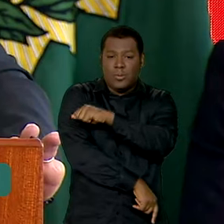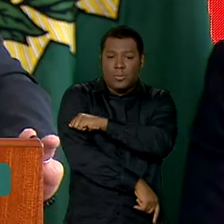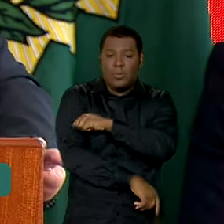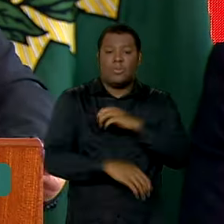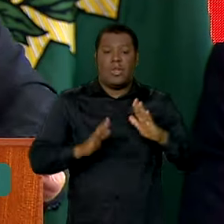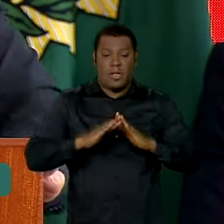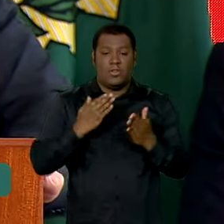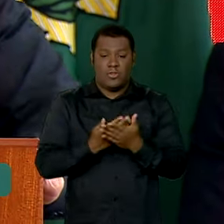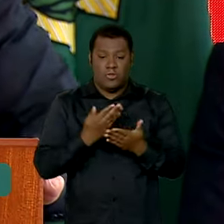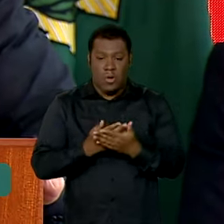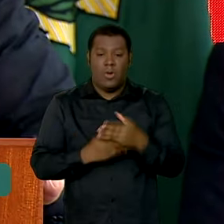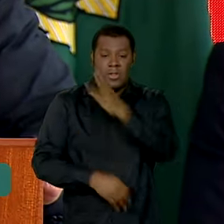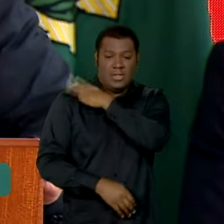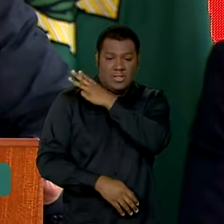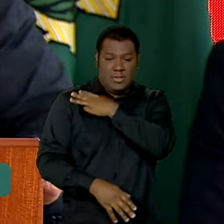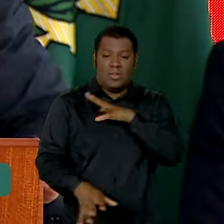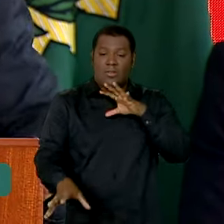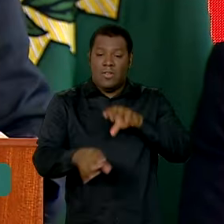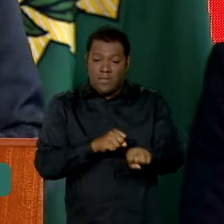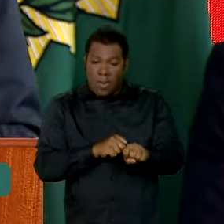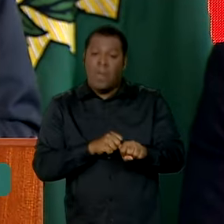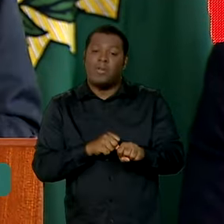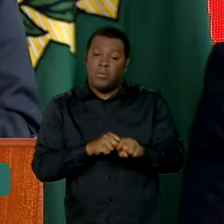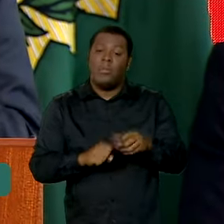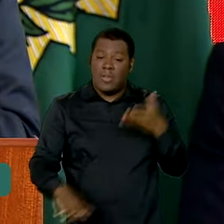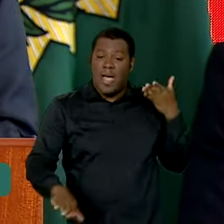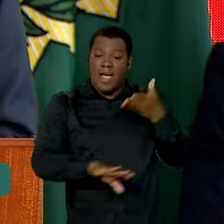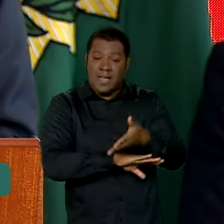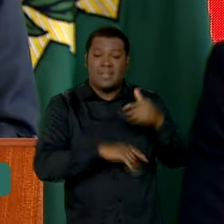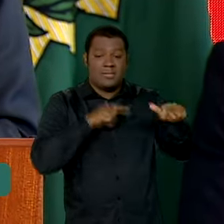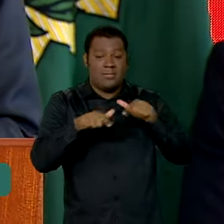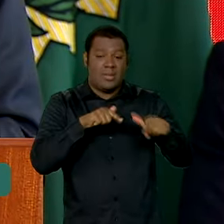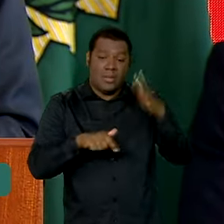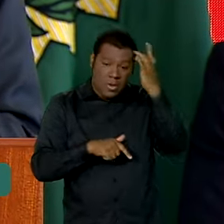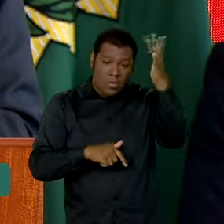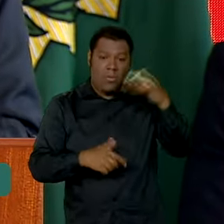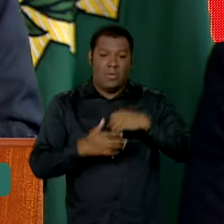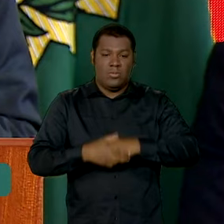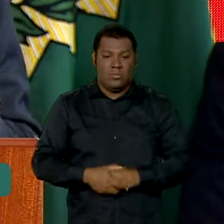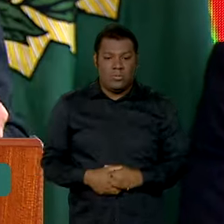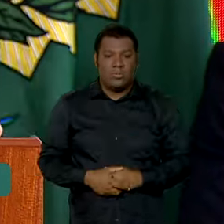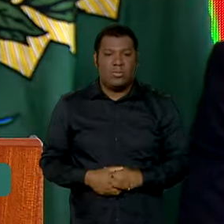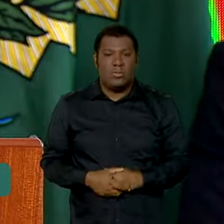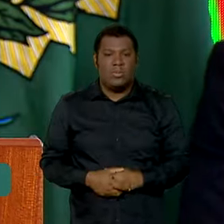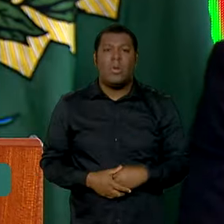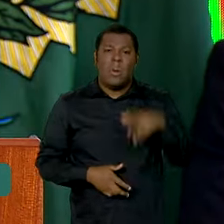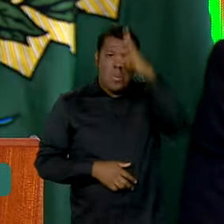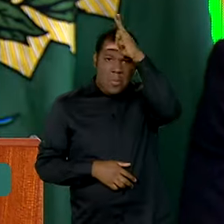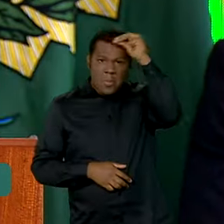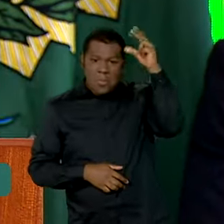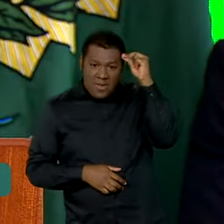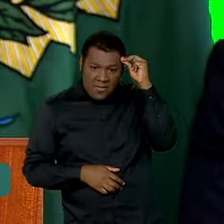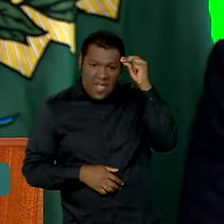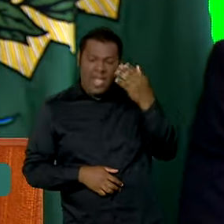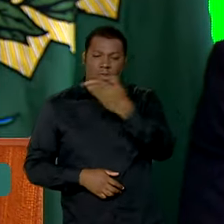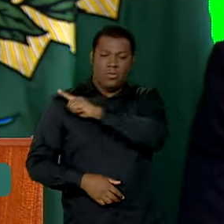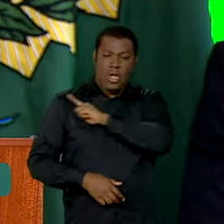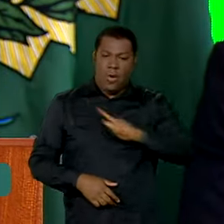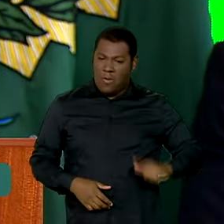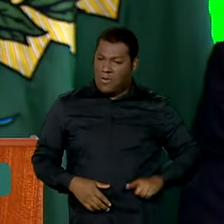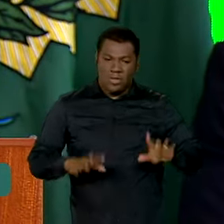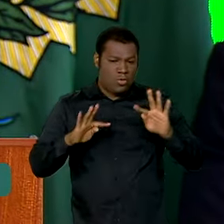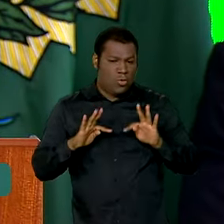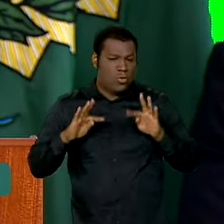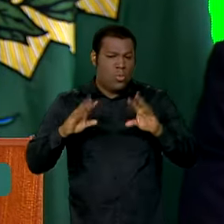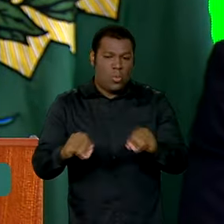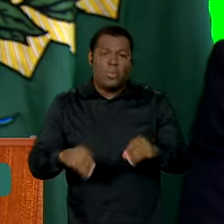A educação, ela precisa ser enxergada por todos os prefeitos, por todos os governadores,